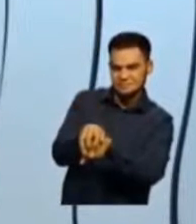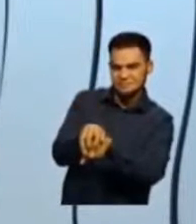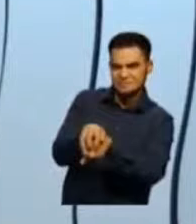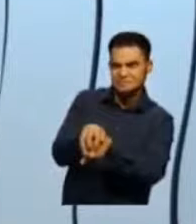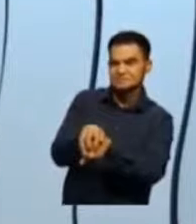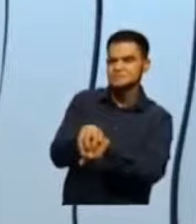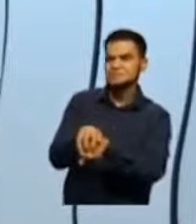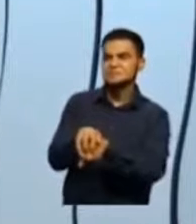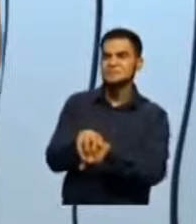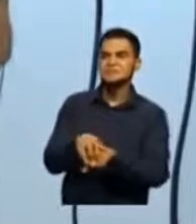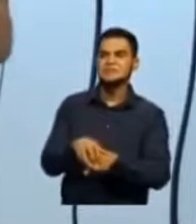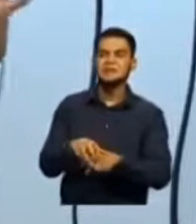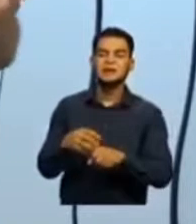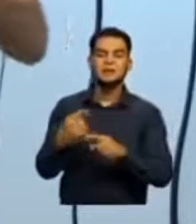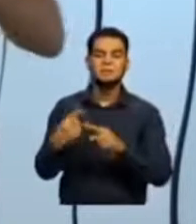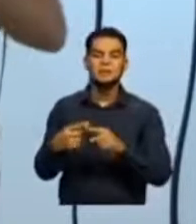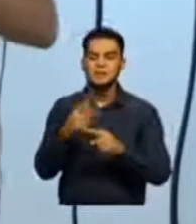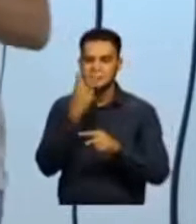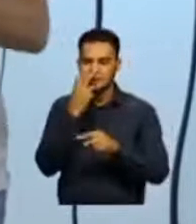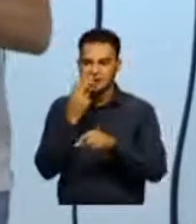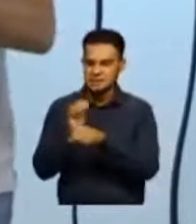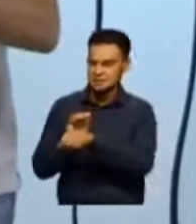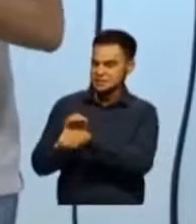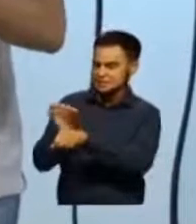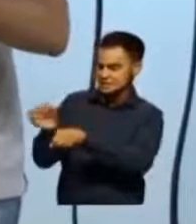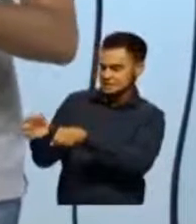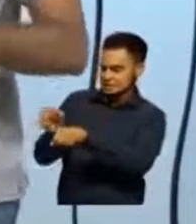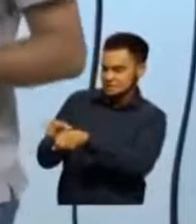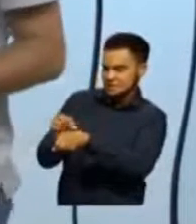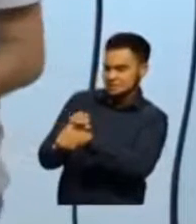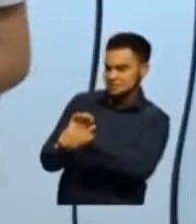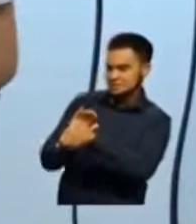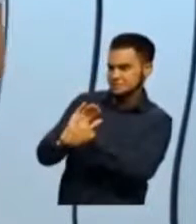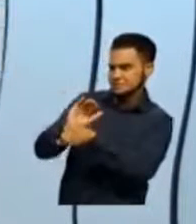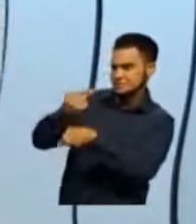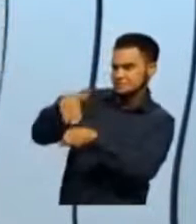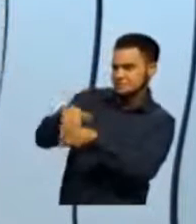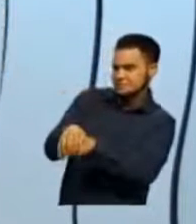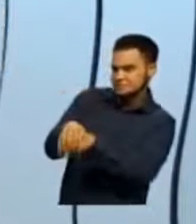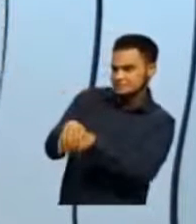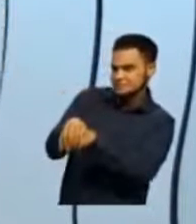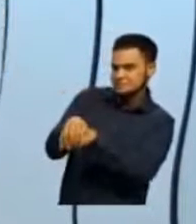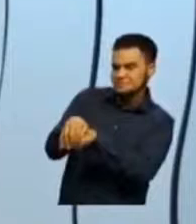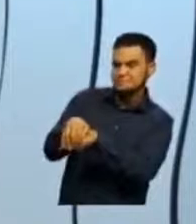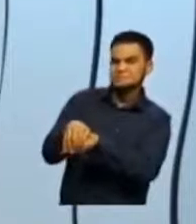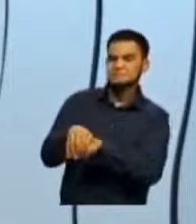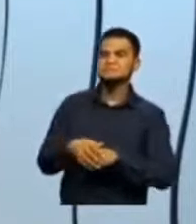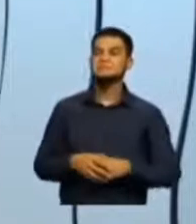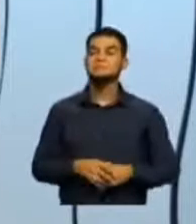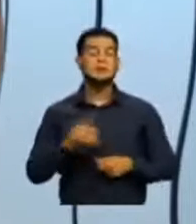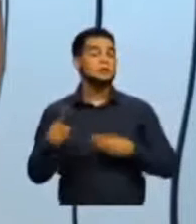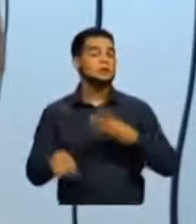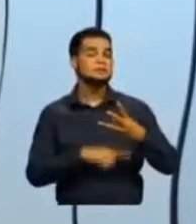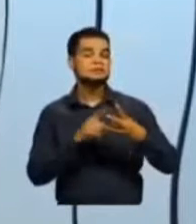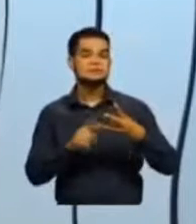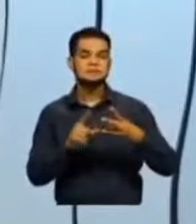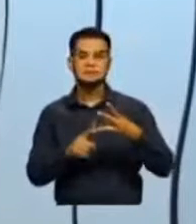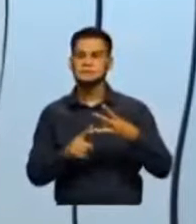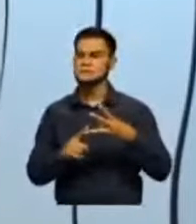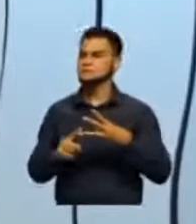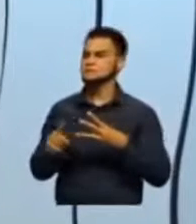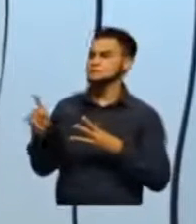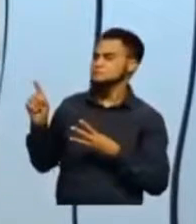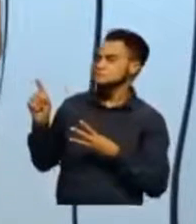chama de endocitose, vai endocitar. E por fusão, ele